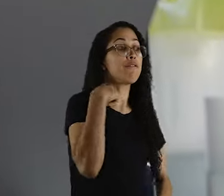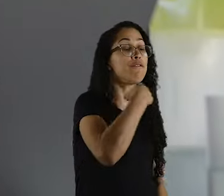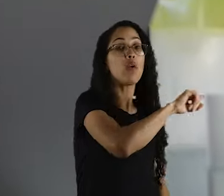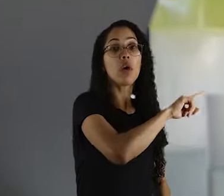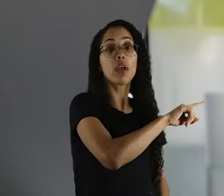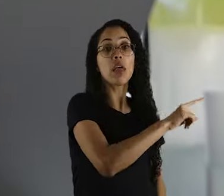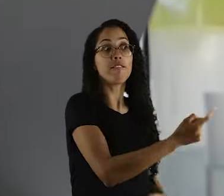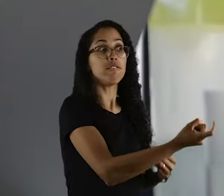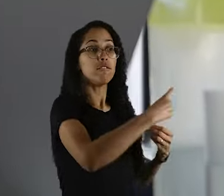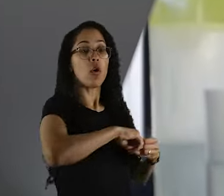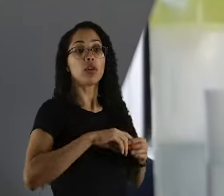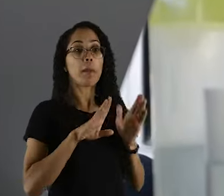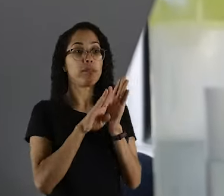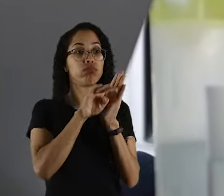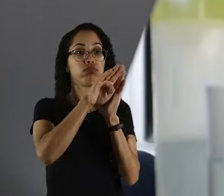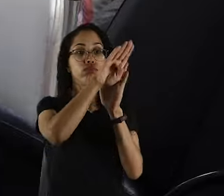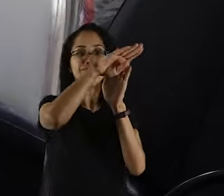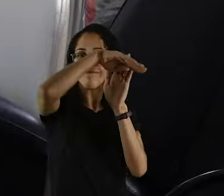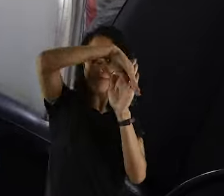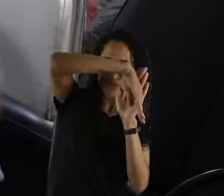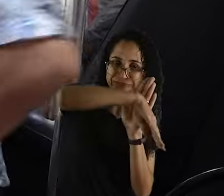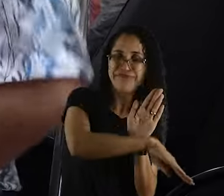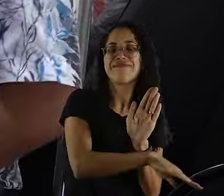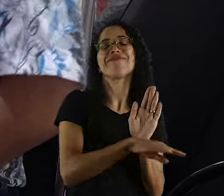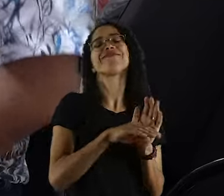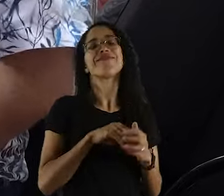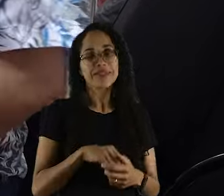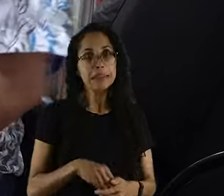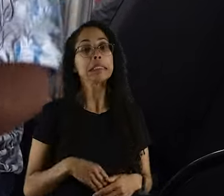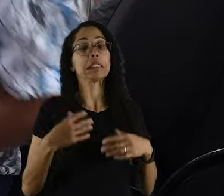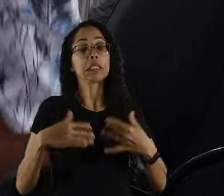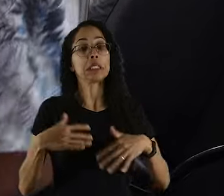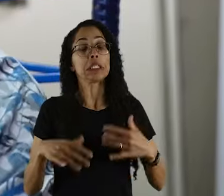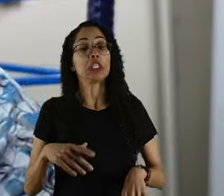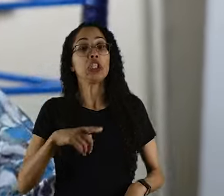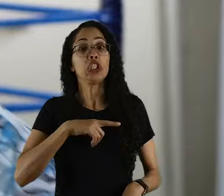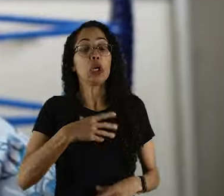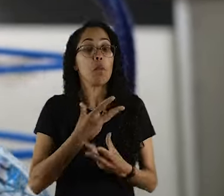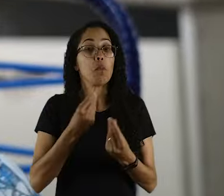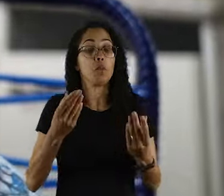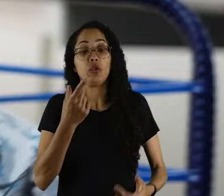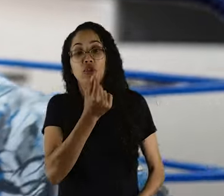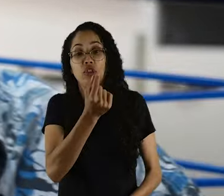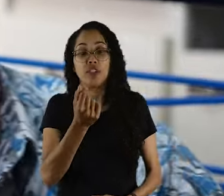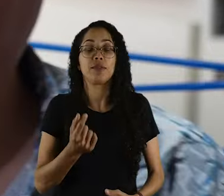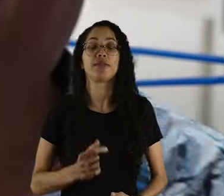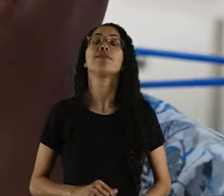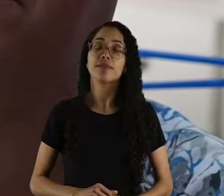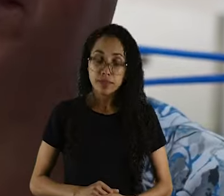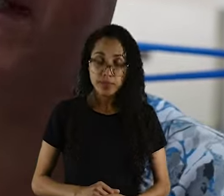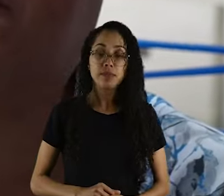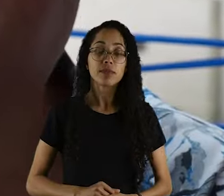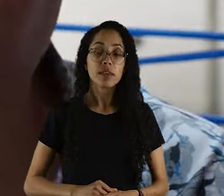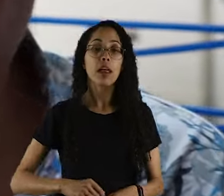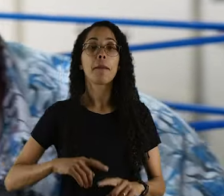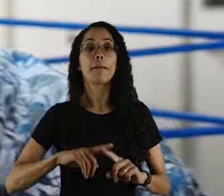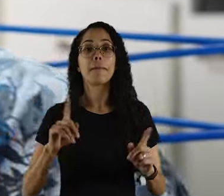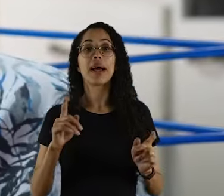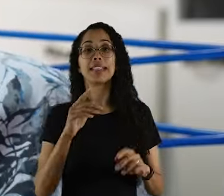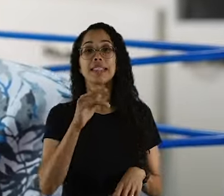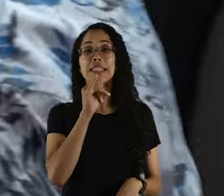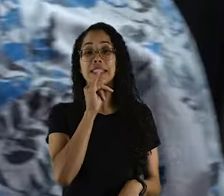caído 2%. Já. Na época que eu tinha muito dinheiro. Ontem aconteceu uma coisa que foi uma laxa, uma empresa que eu estava